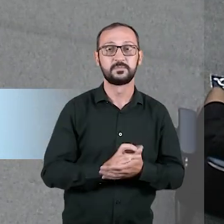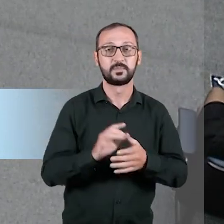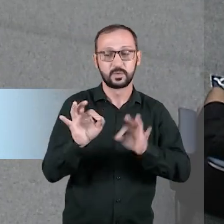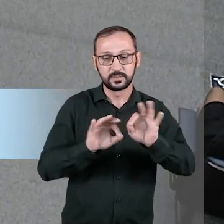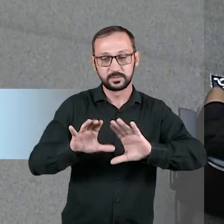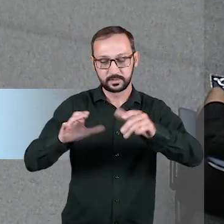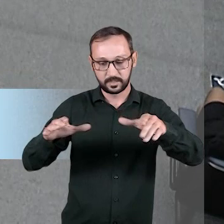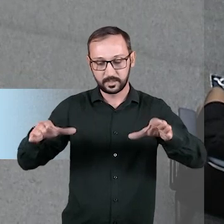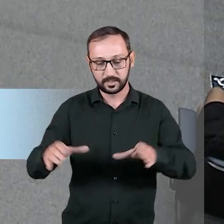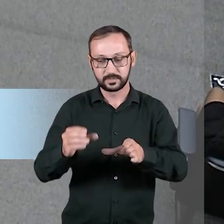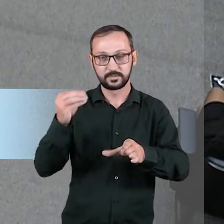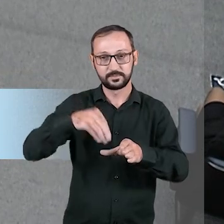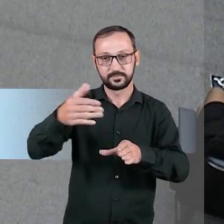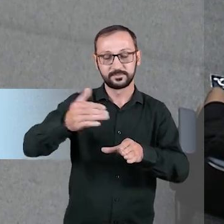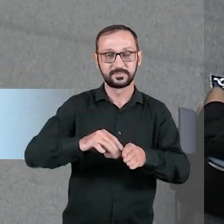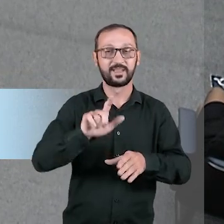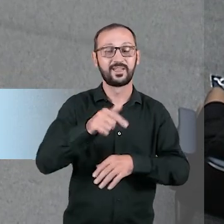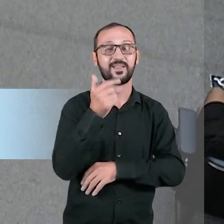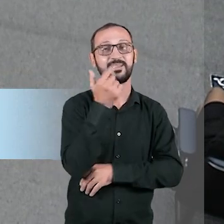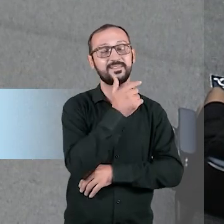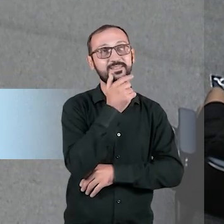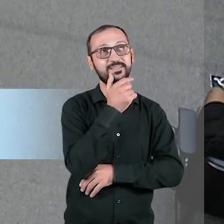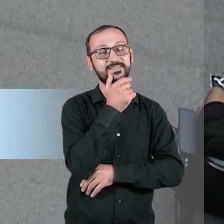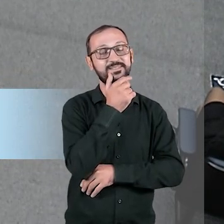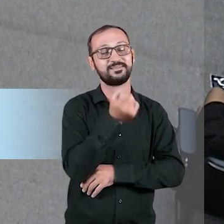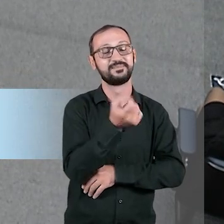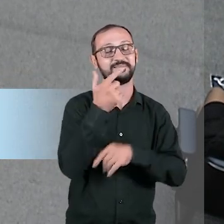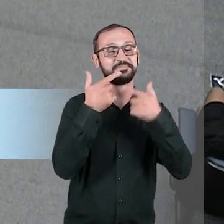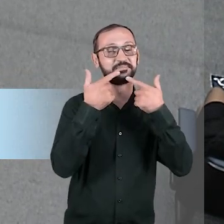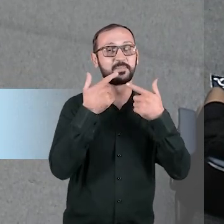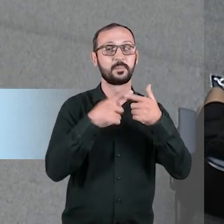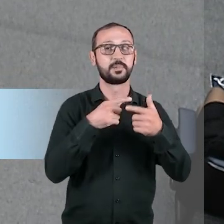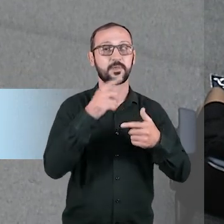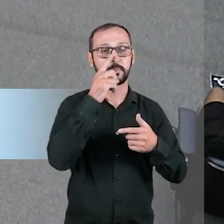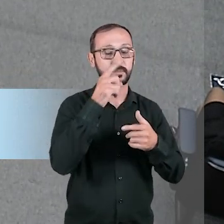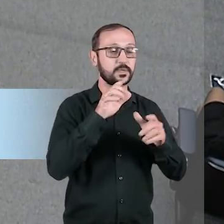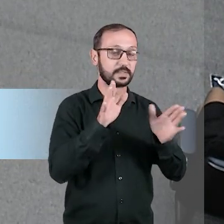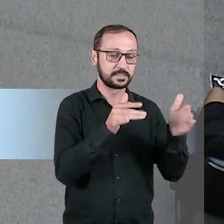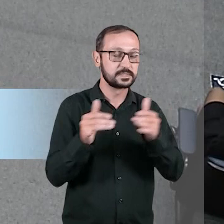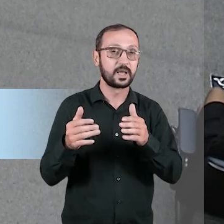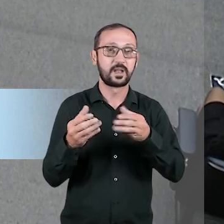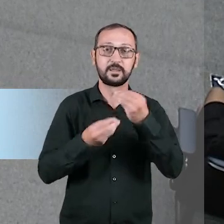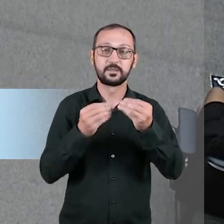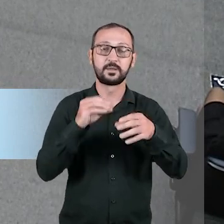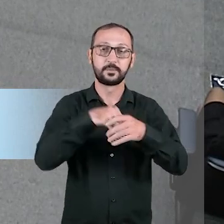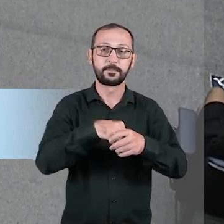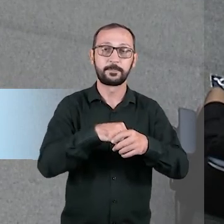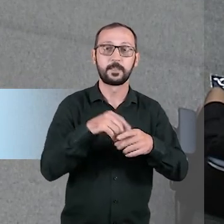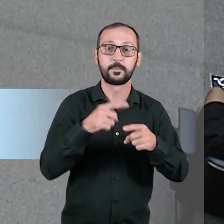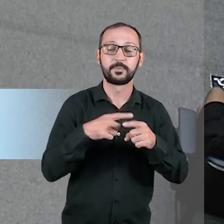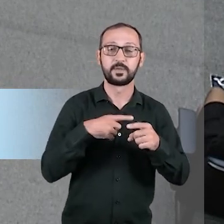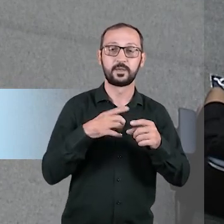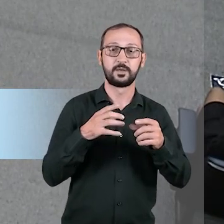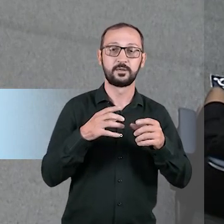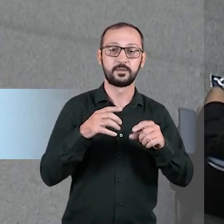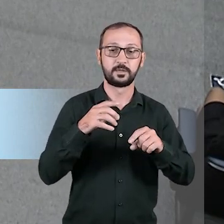Entende? Faz a caixinha. Mas assim, é engraçado porque na minha casa tem minha mãe em todos os cômodos. E como é que você faz? Porque a